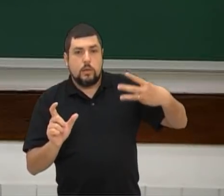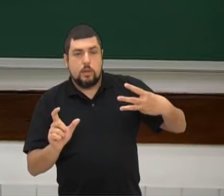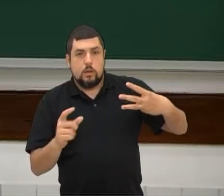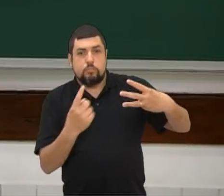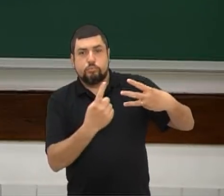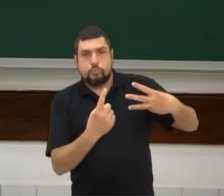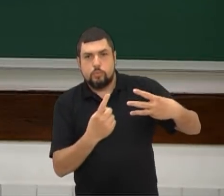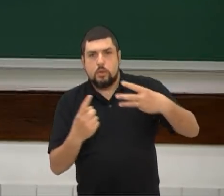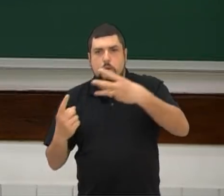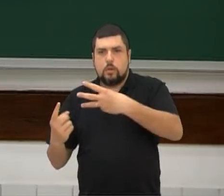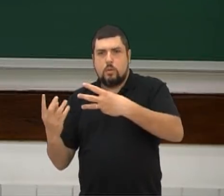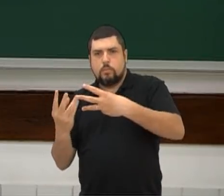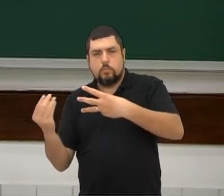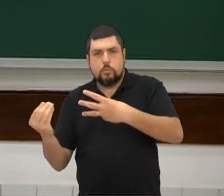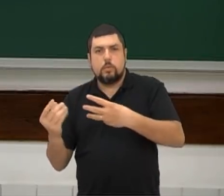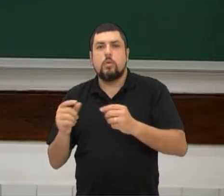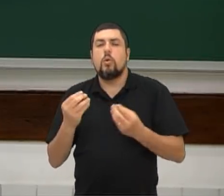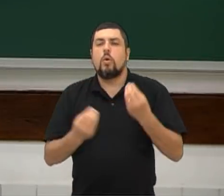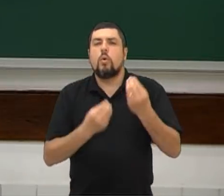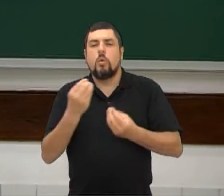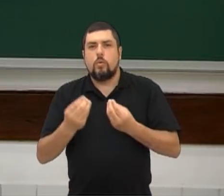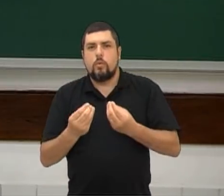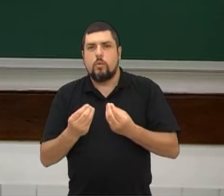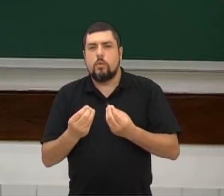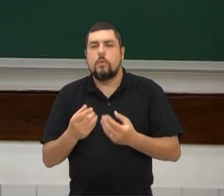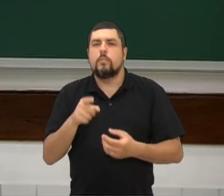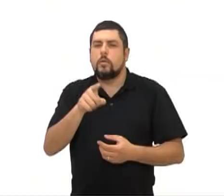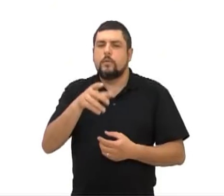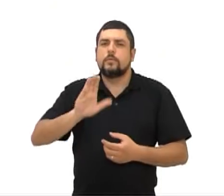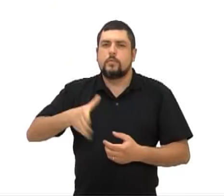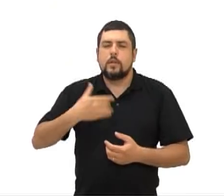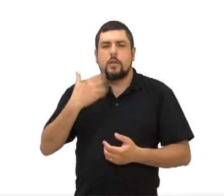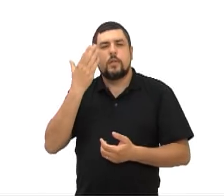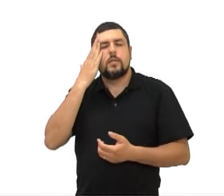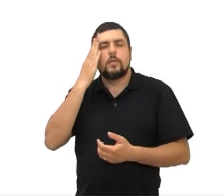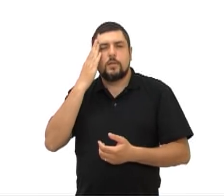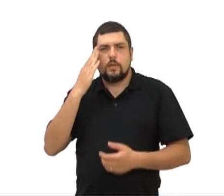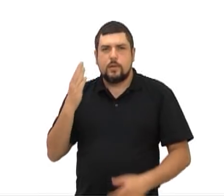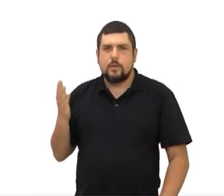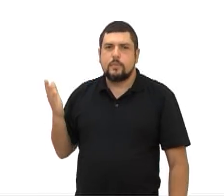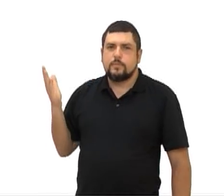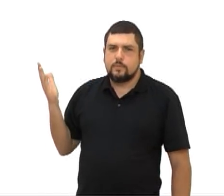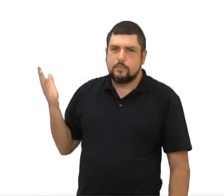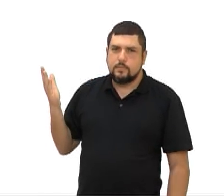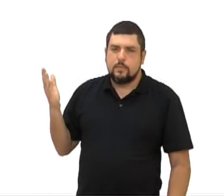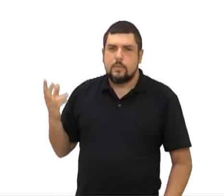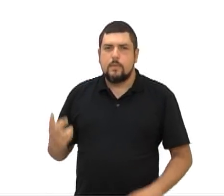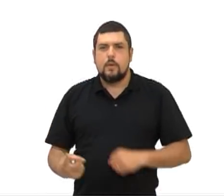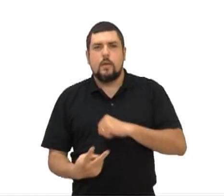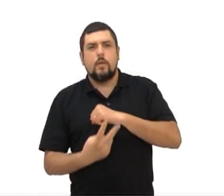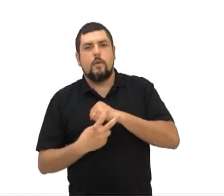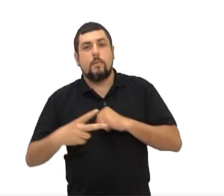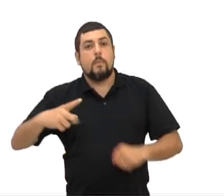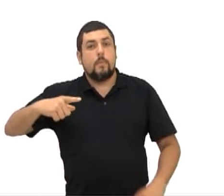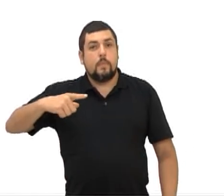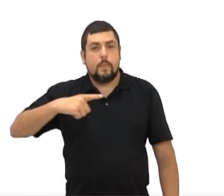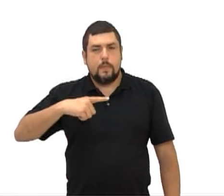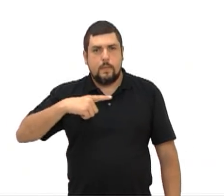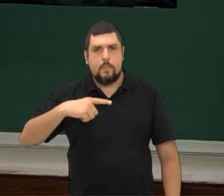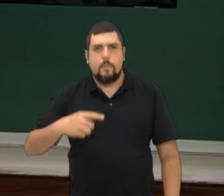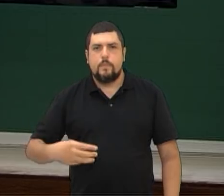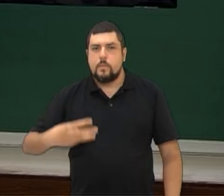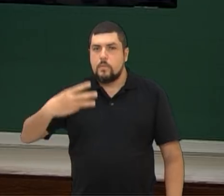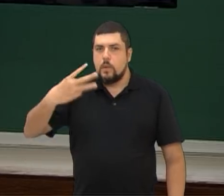para diferenciá-lo. Claro que vocês já estão sabendo que se trata do verbo ter. Na